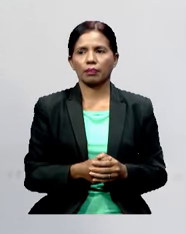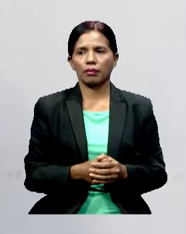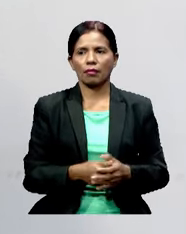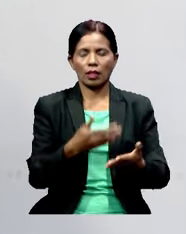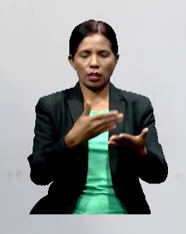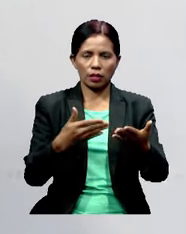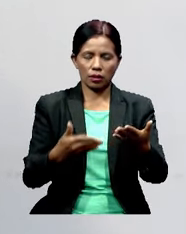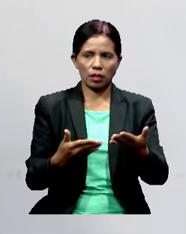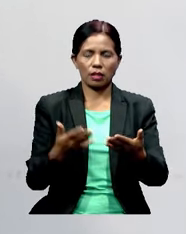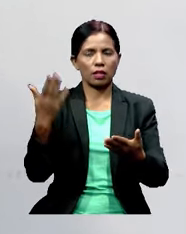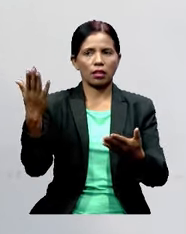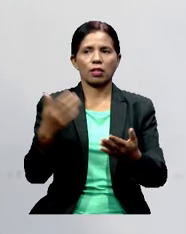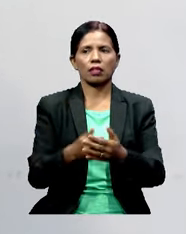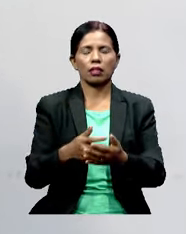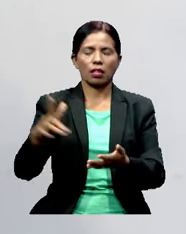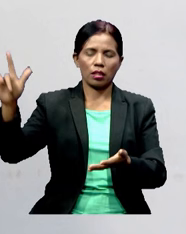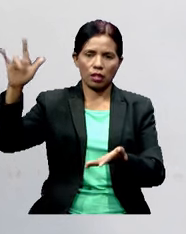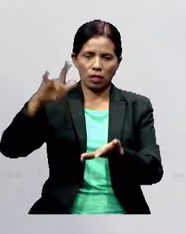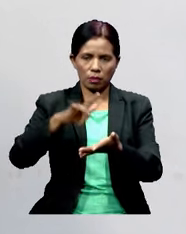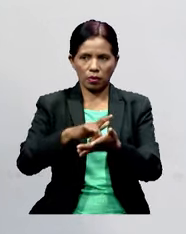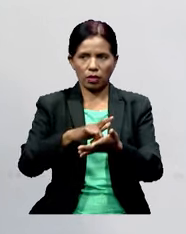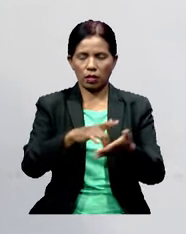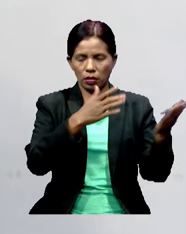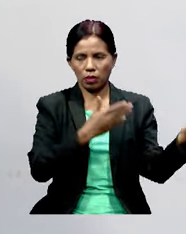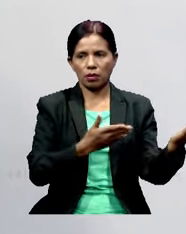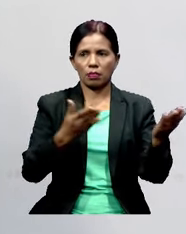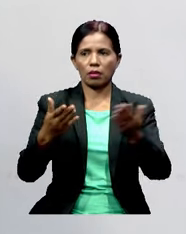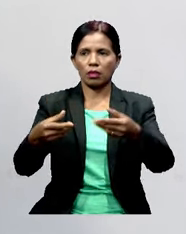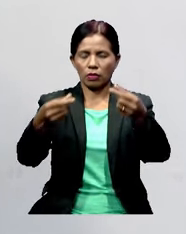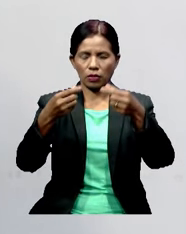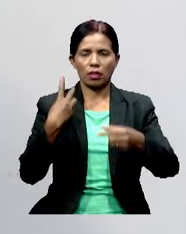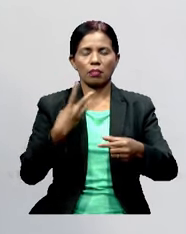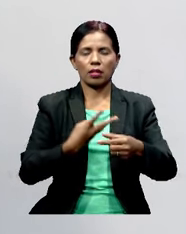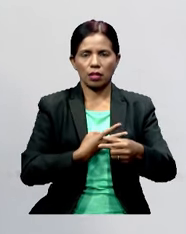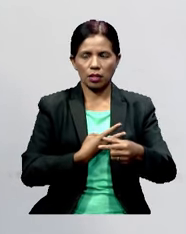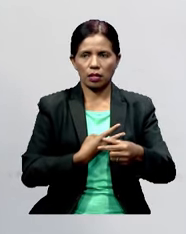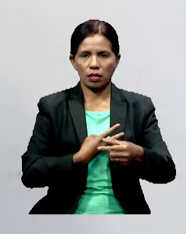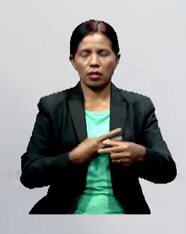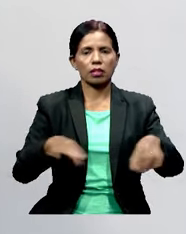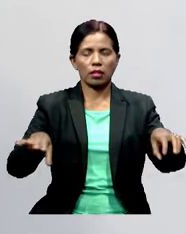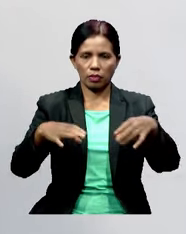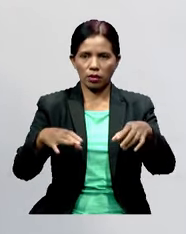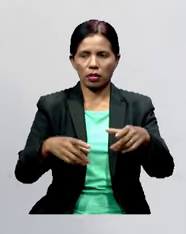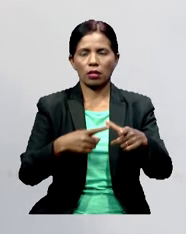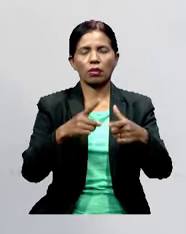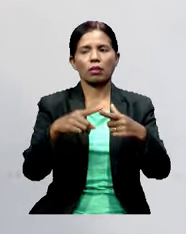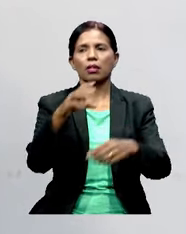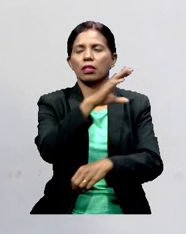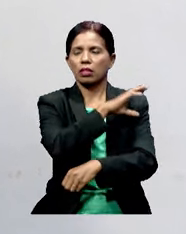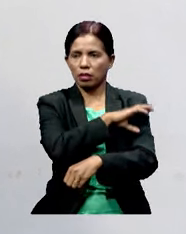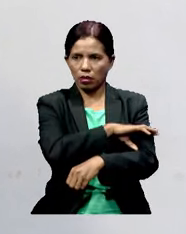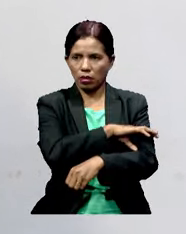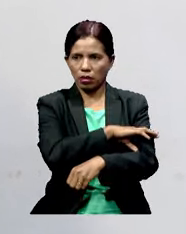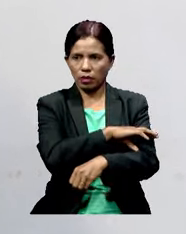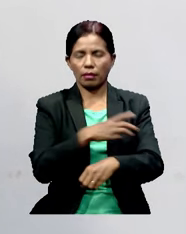sasani ha aeroporto ori lor mai entrega ya amini parte kesta un siguransa